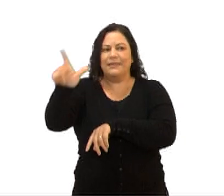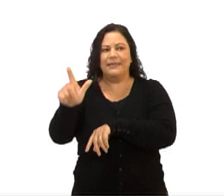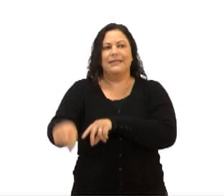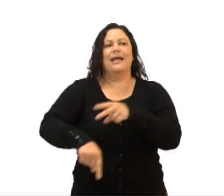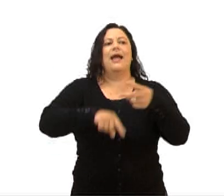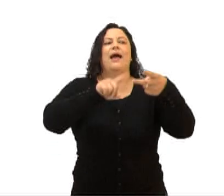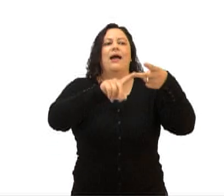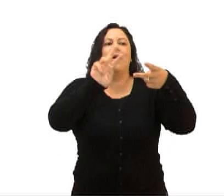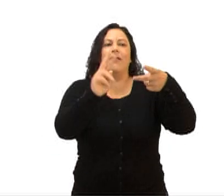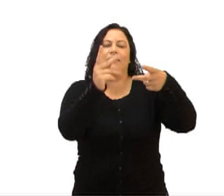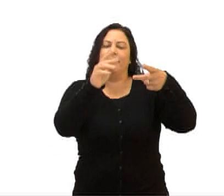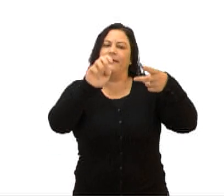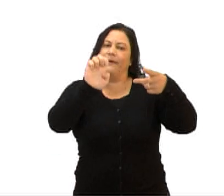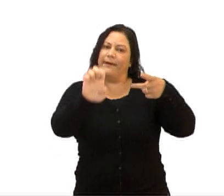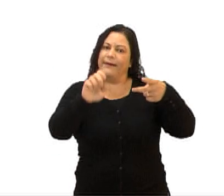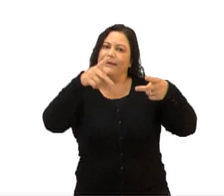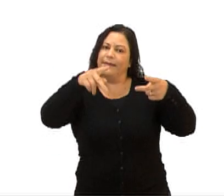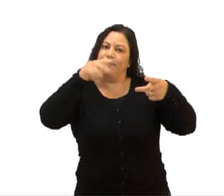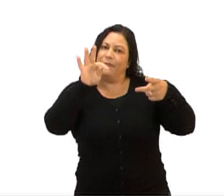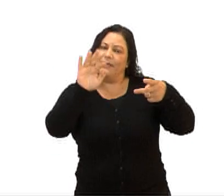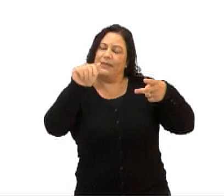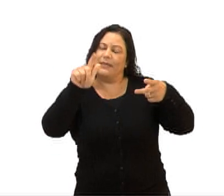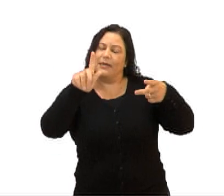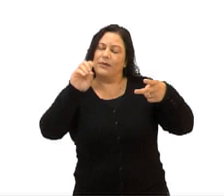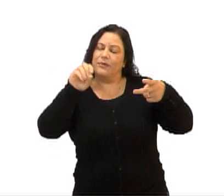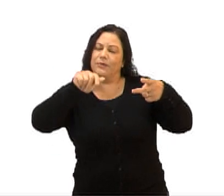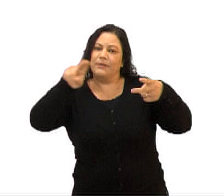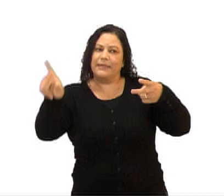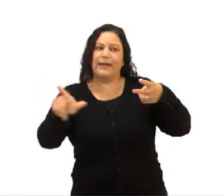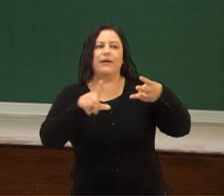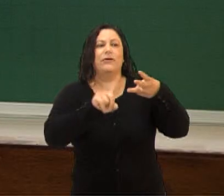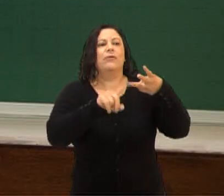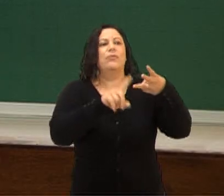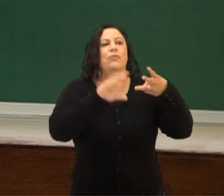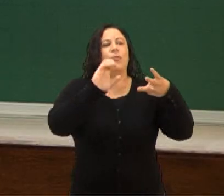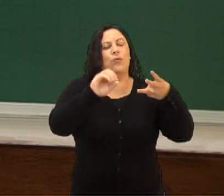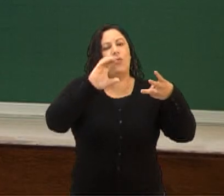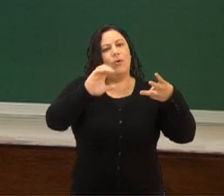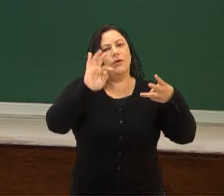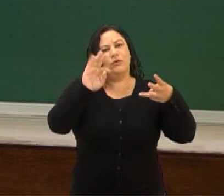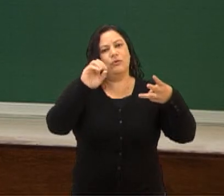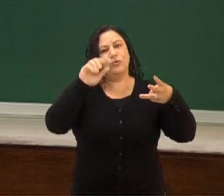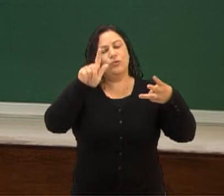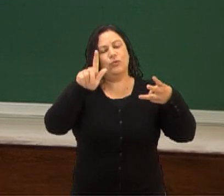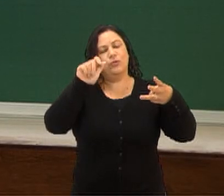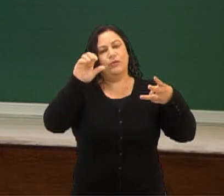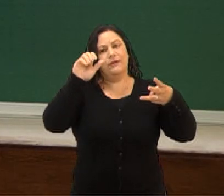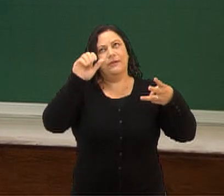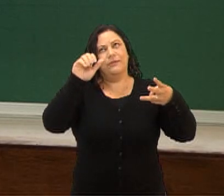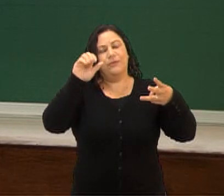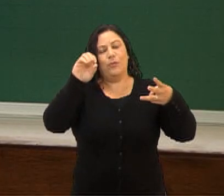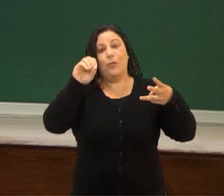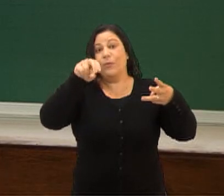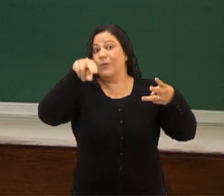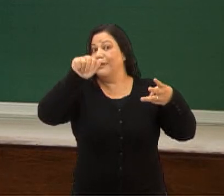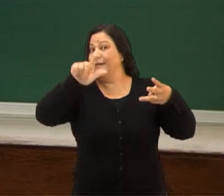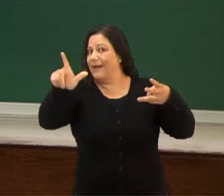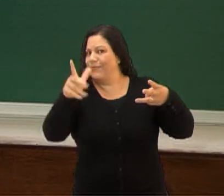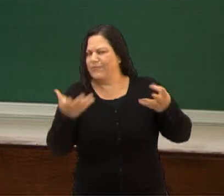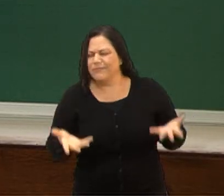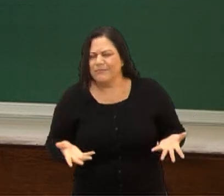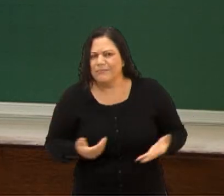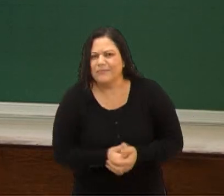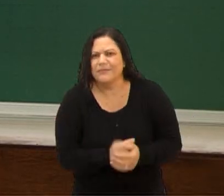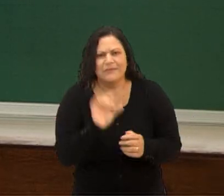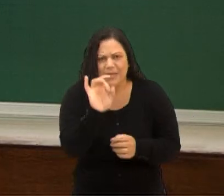são bases formadas por polígonos regulares. Professor, só esses? Não.